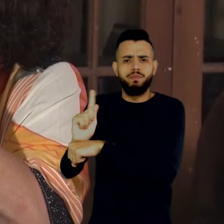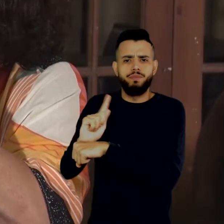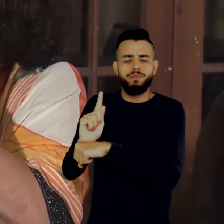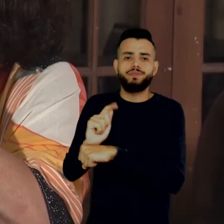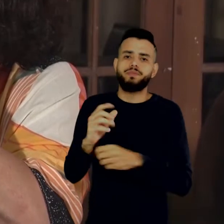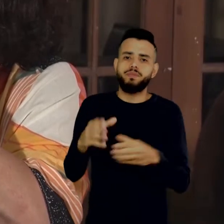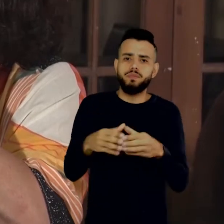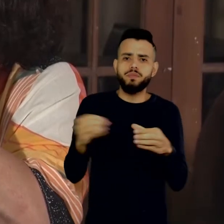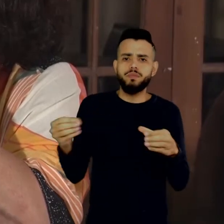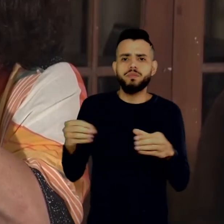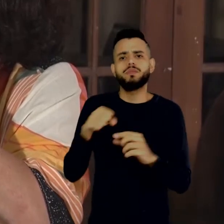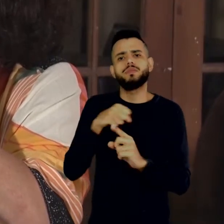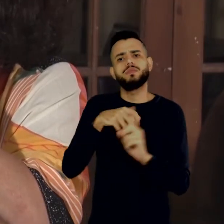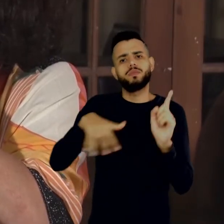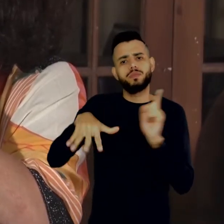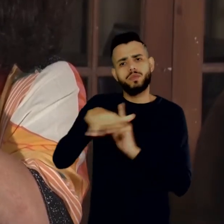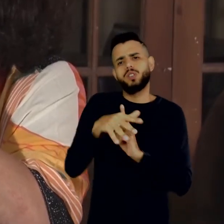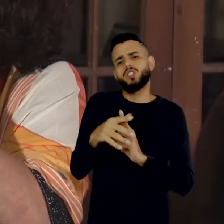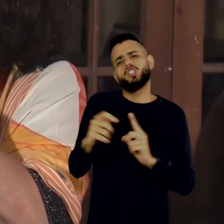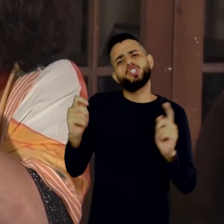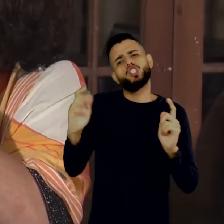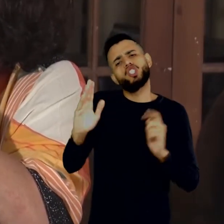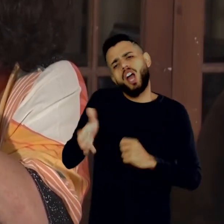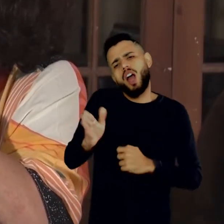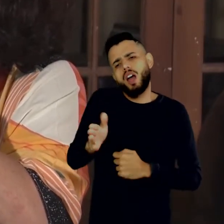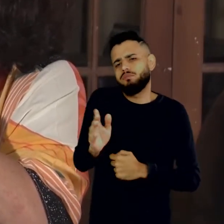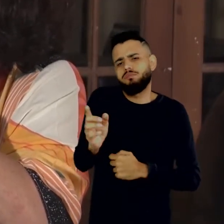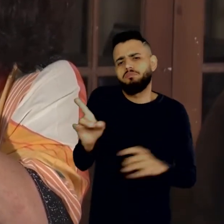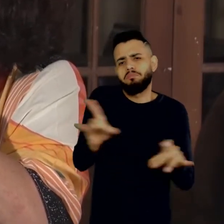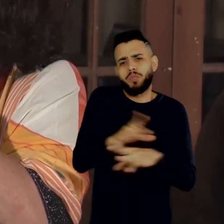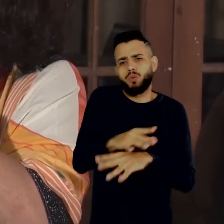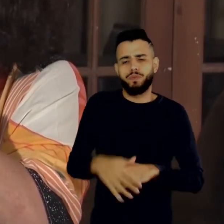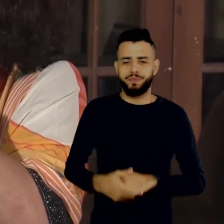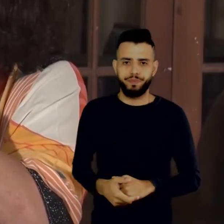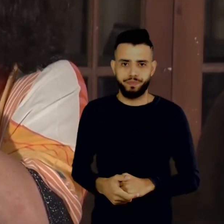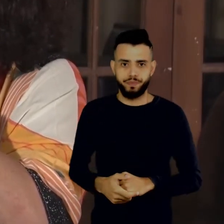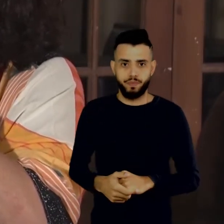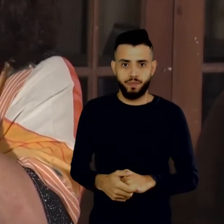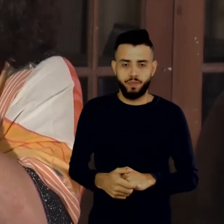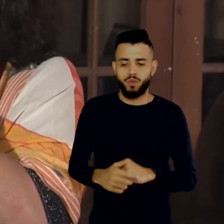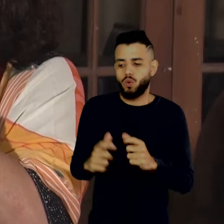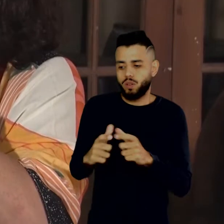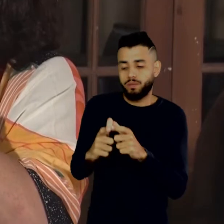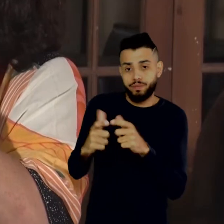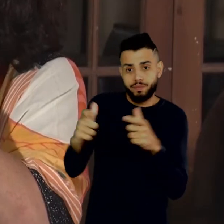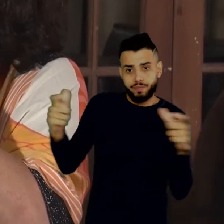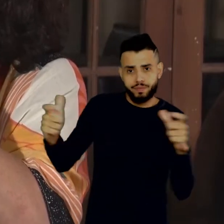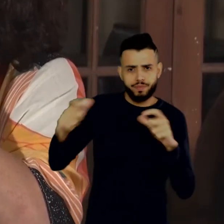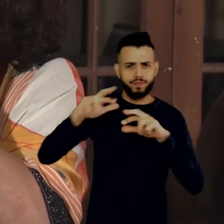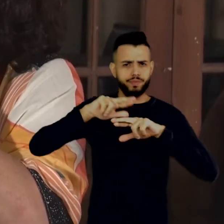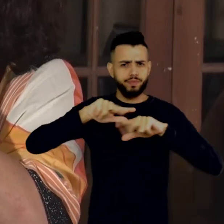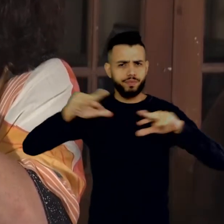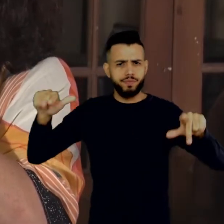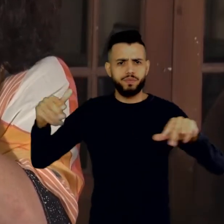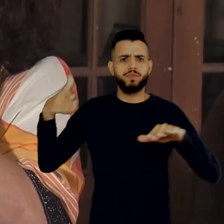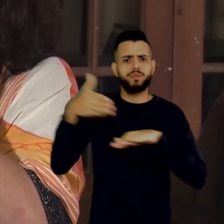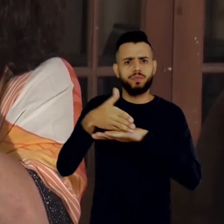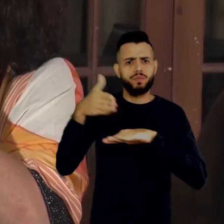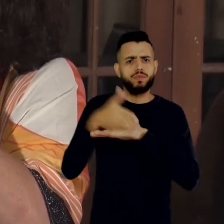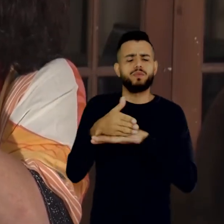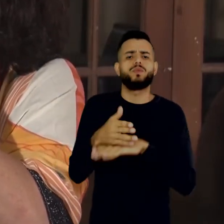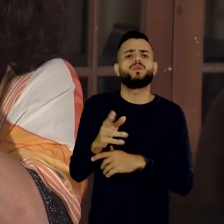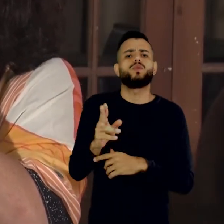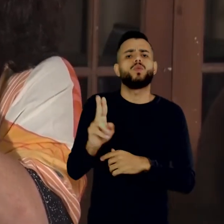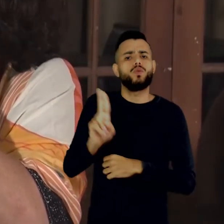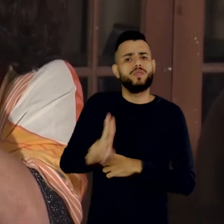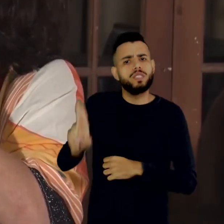as cotas sociais seriam suficientes. Apesar do crescimento e diversificação do acesso, As universidades